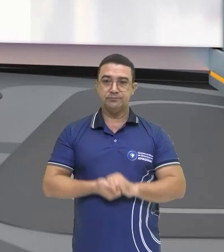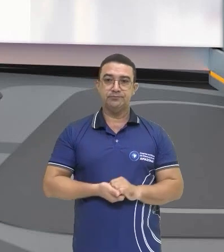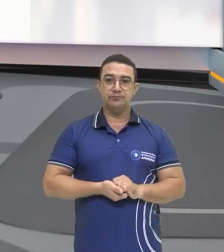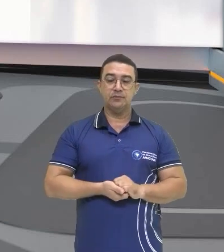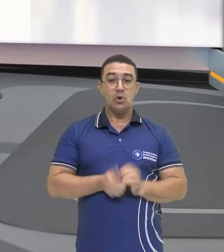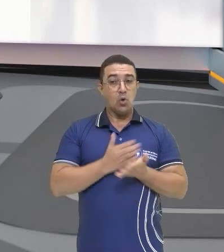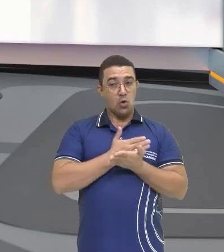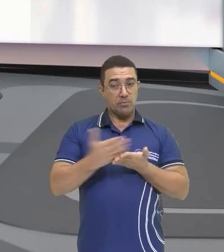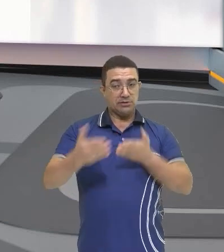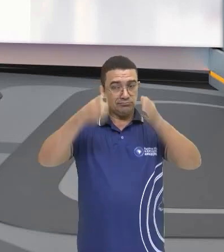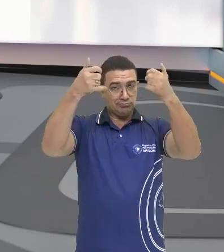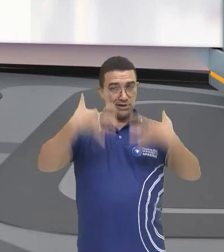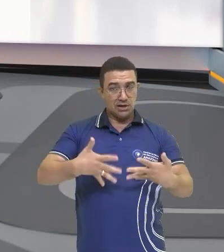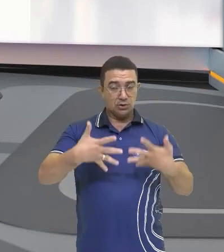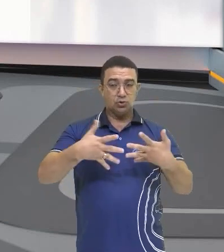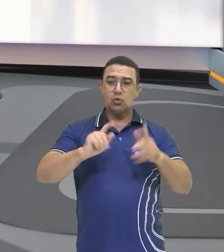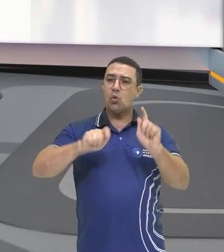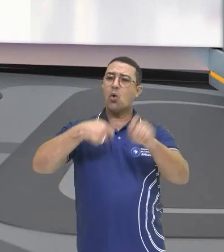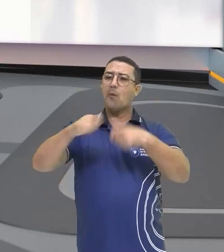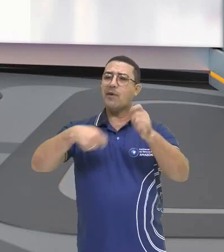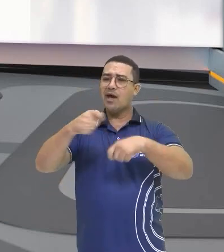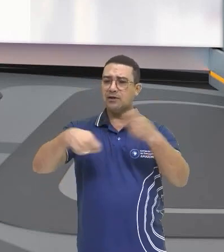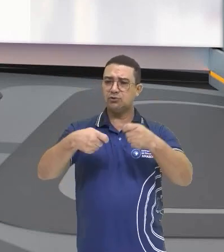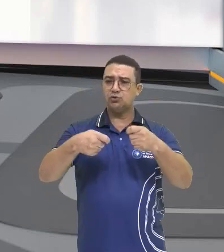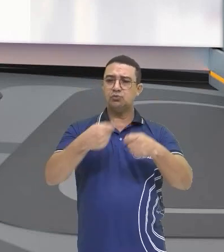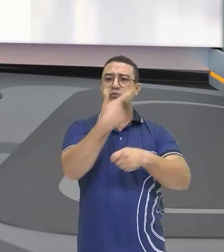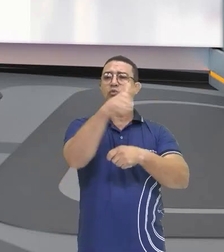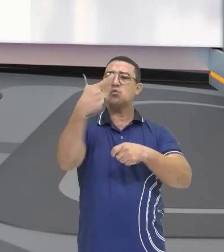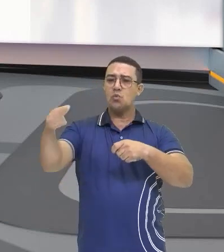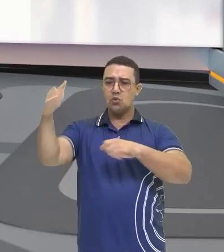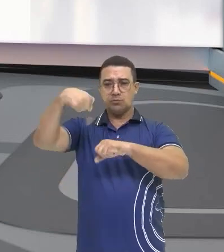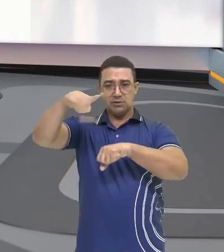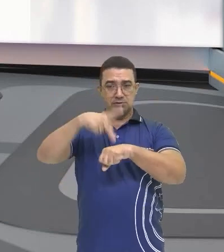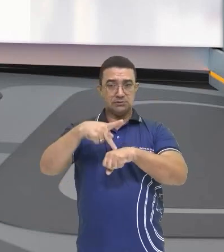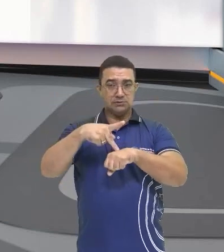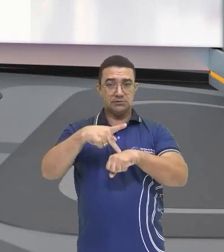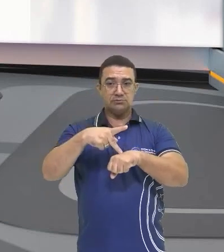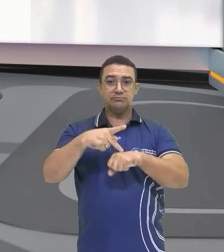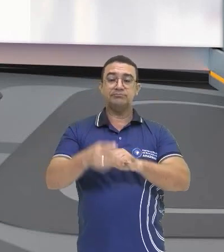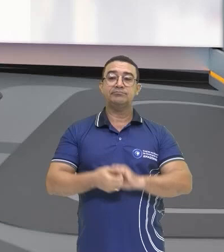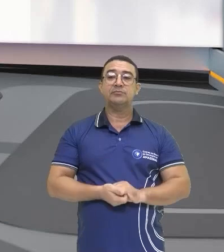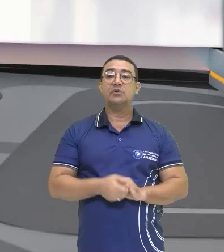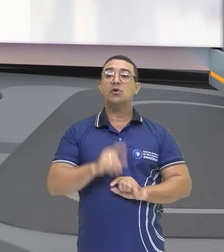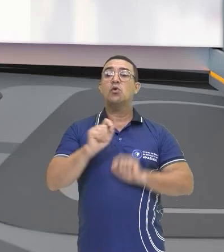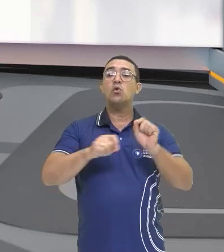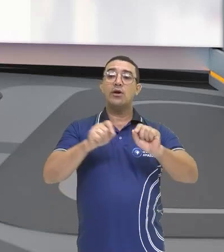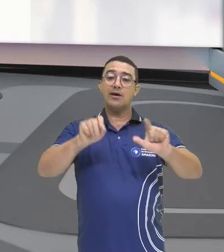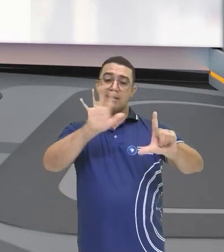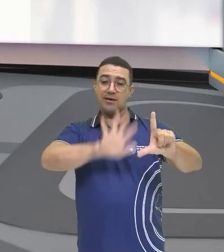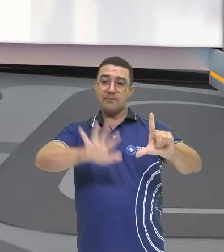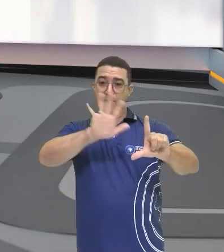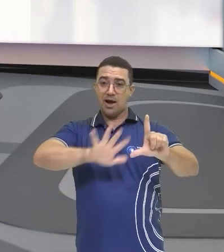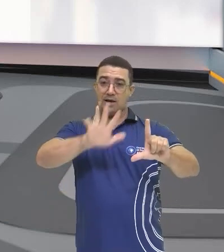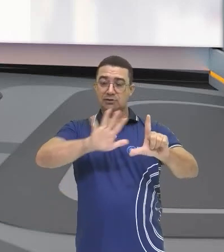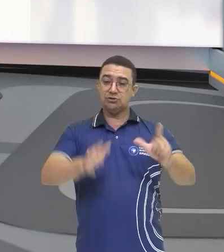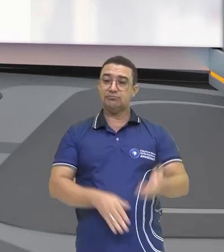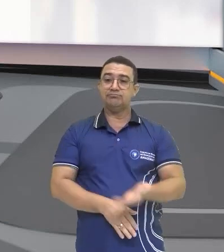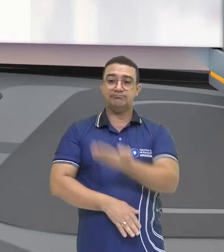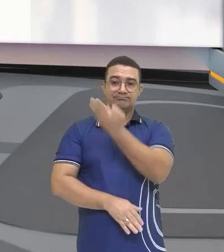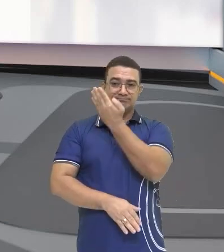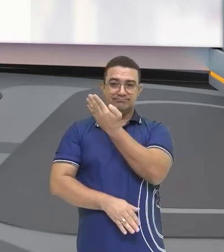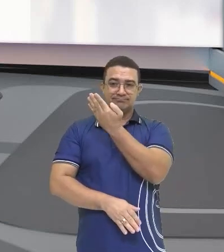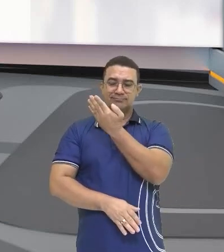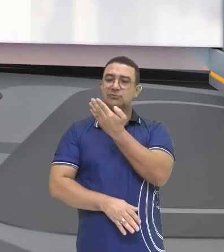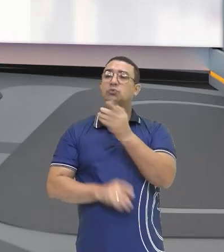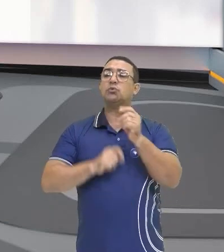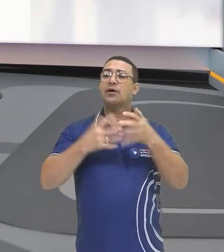comércio internacional e a gente tem aqui uma imagem muito bonita, muito bacana, né? Que trata dos meios de transporte,